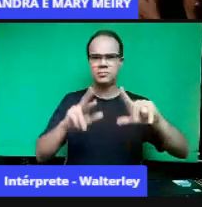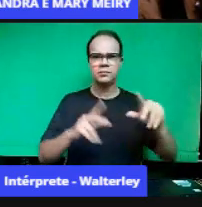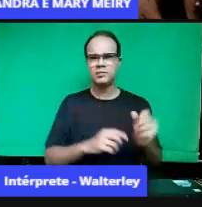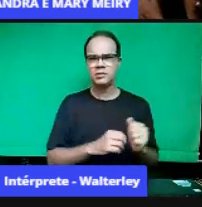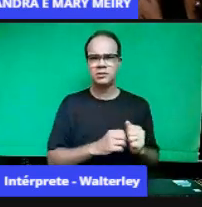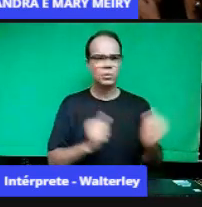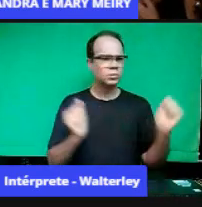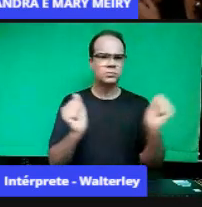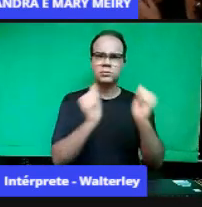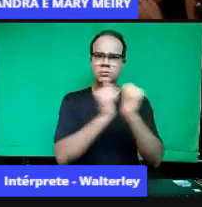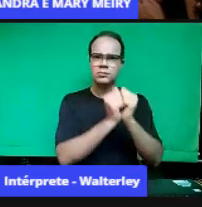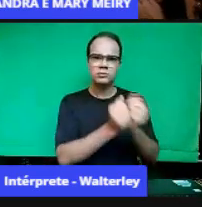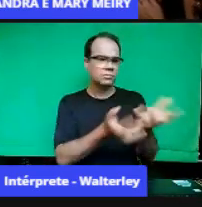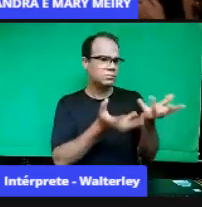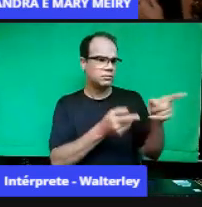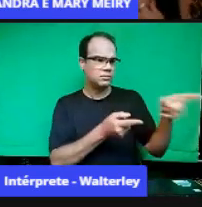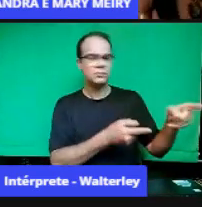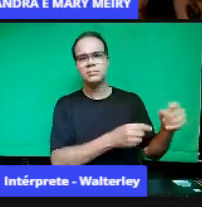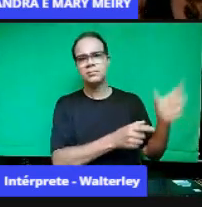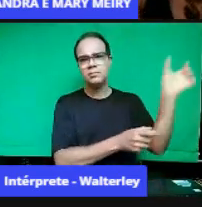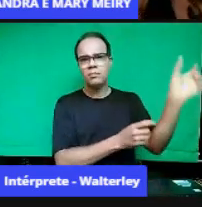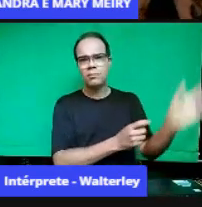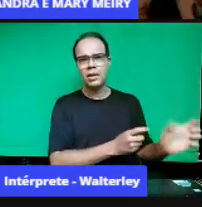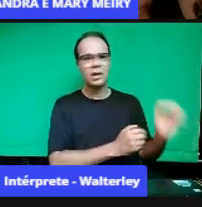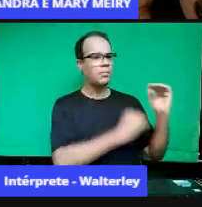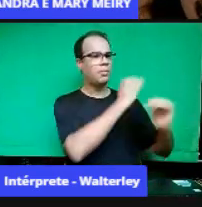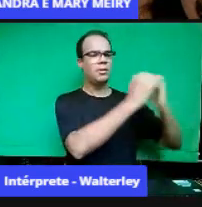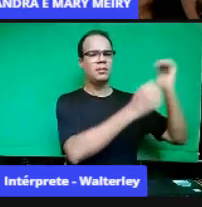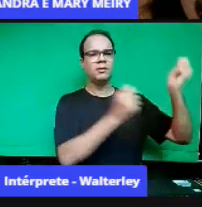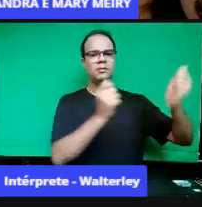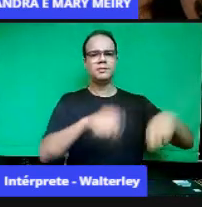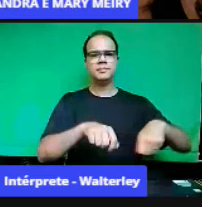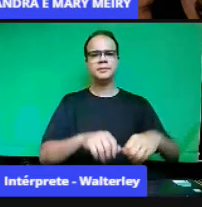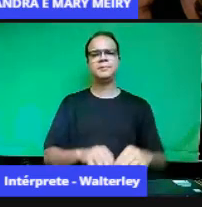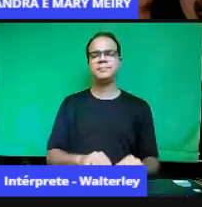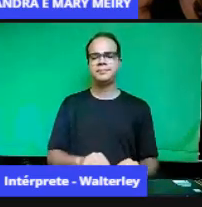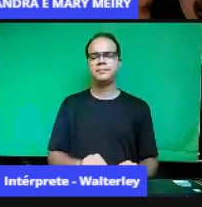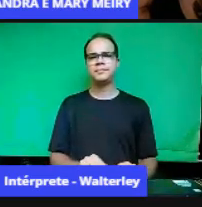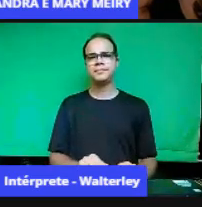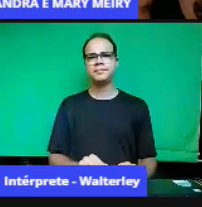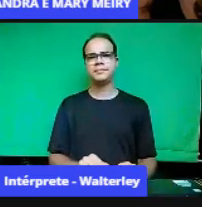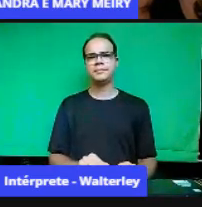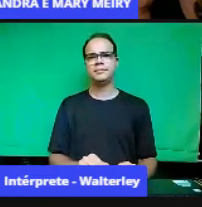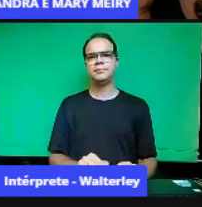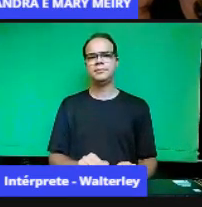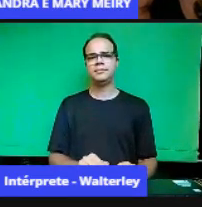questão do instrumento, né? Do PEI.